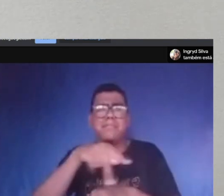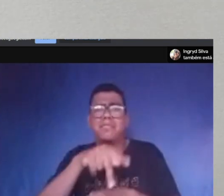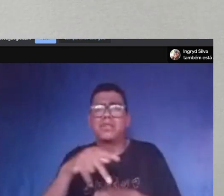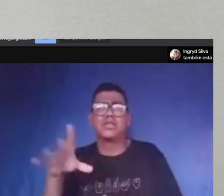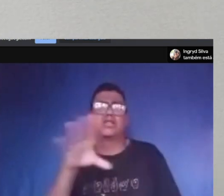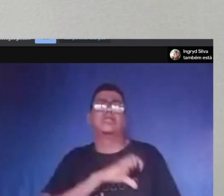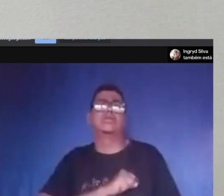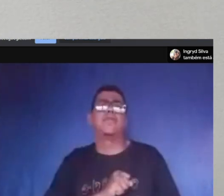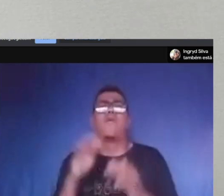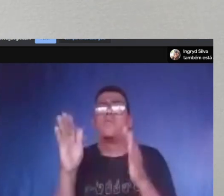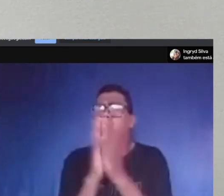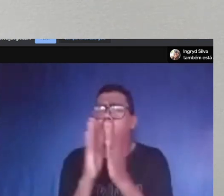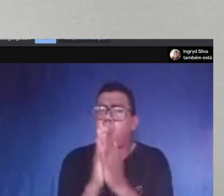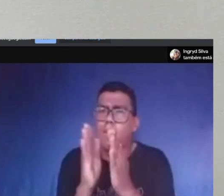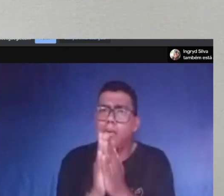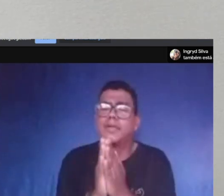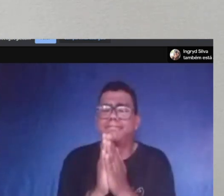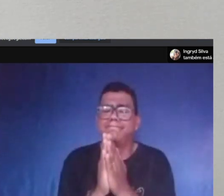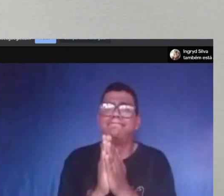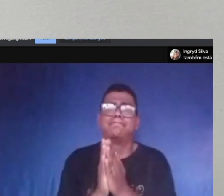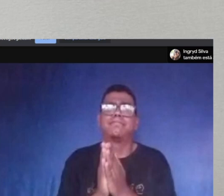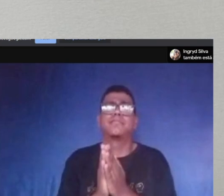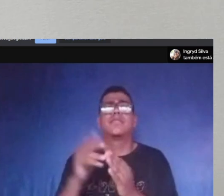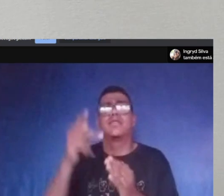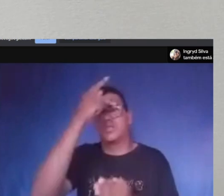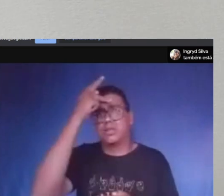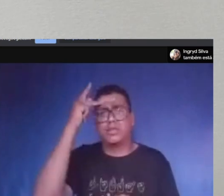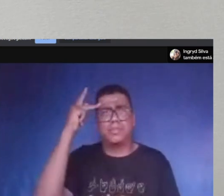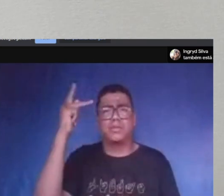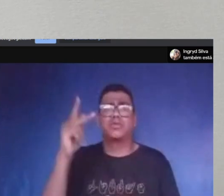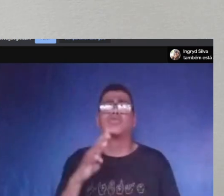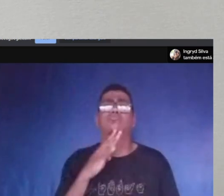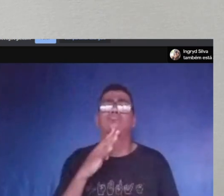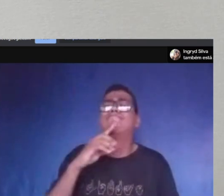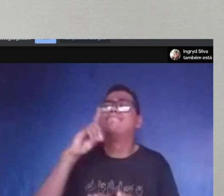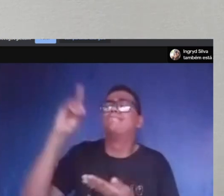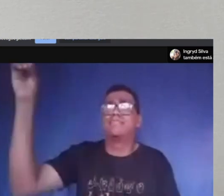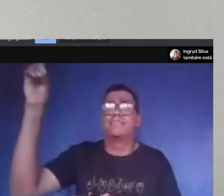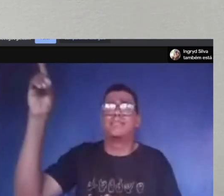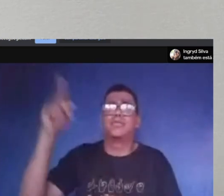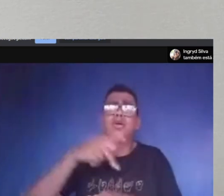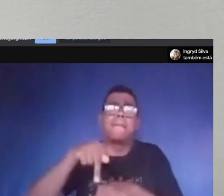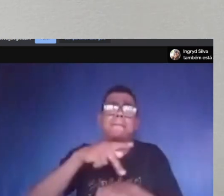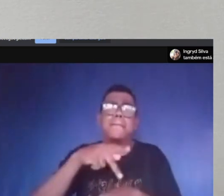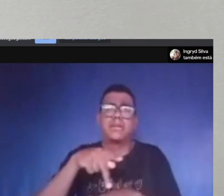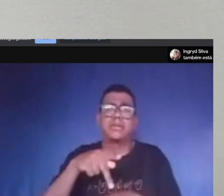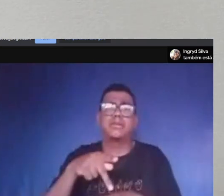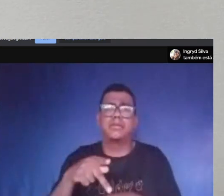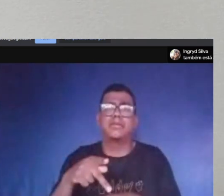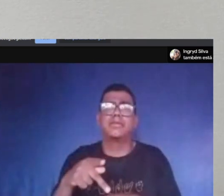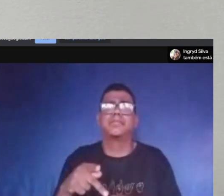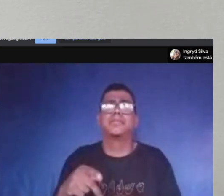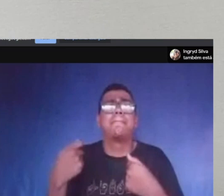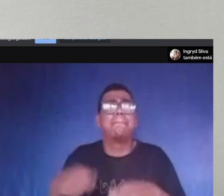vivendo uma situação muito diferente da que nós estamos vivendo, não somente como país, mas como igreja. E se a gente quer chegar nos confins da terra, se